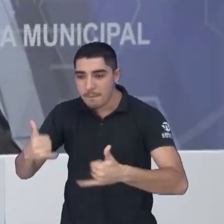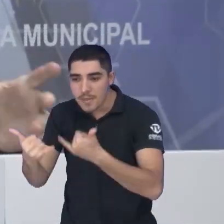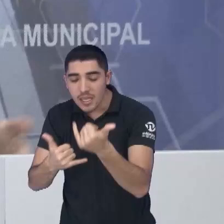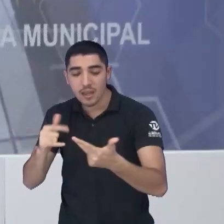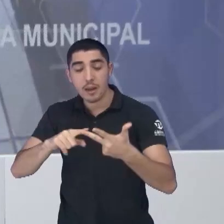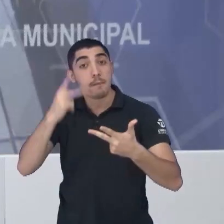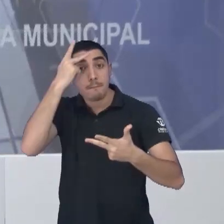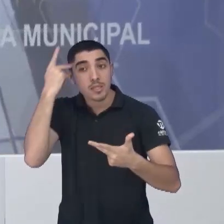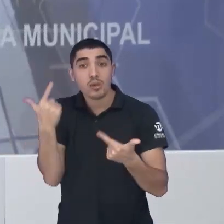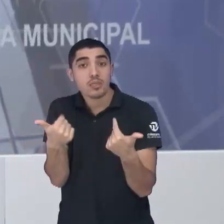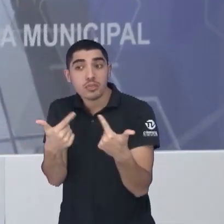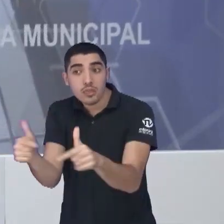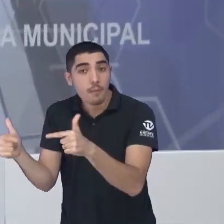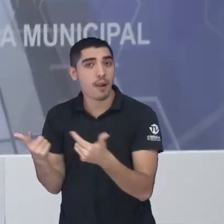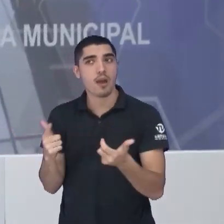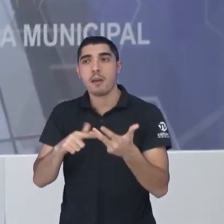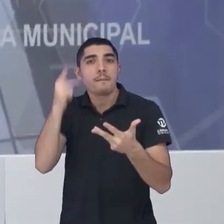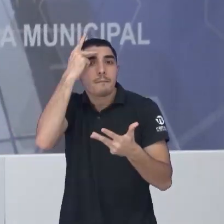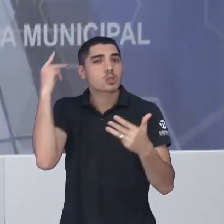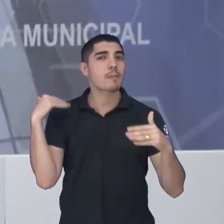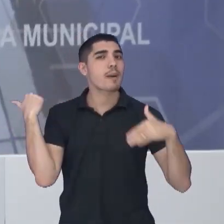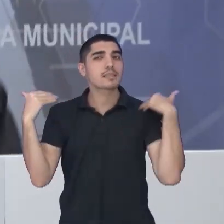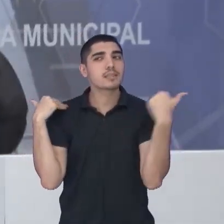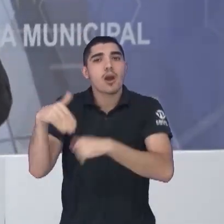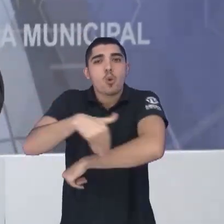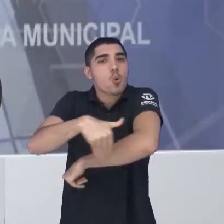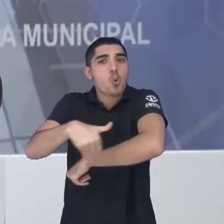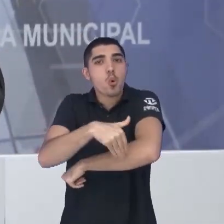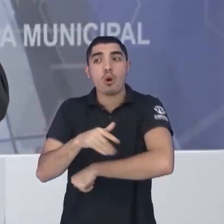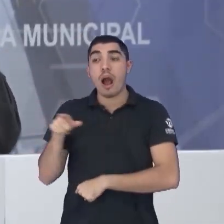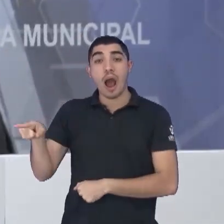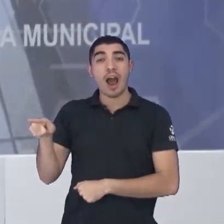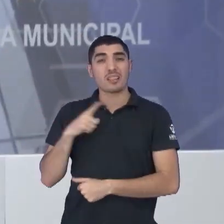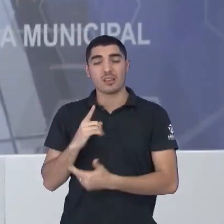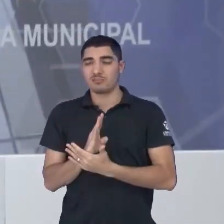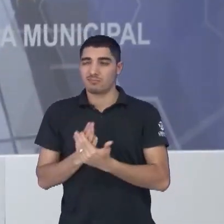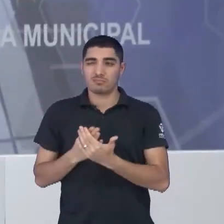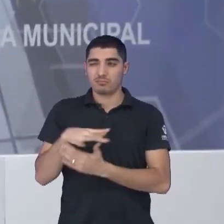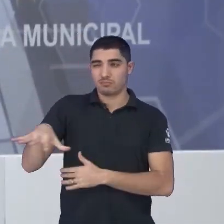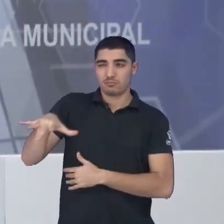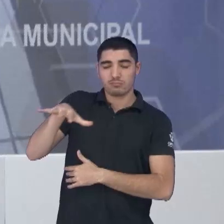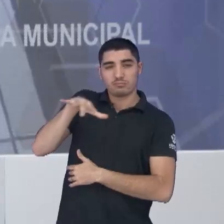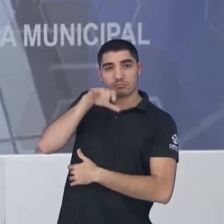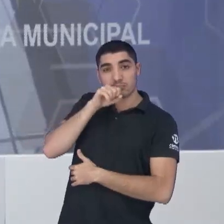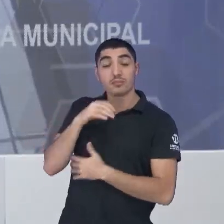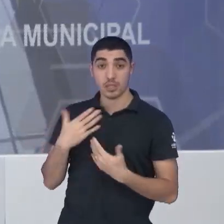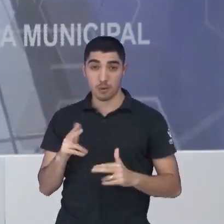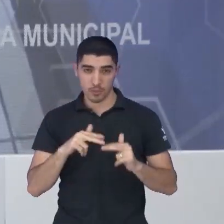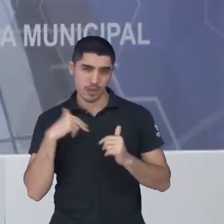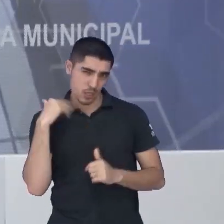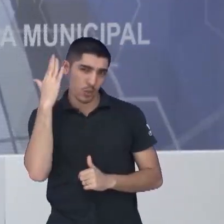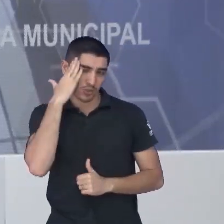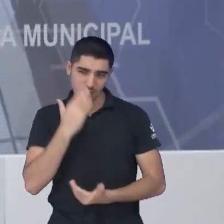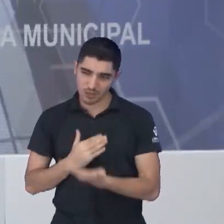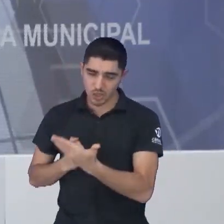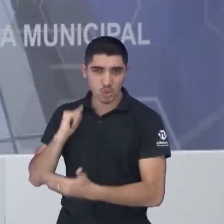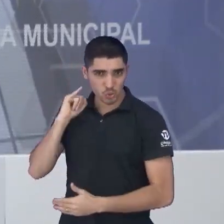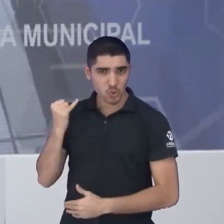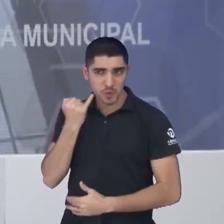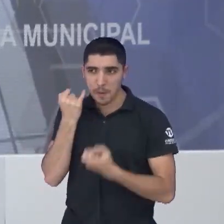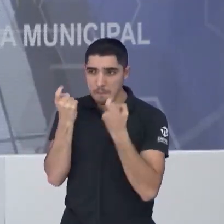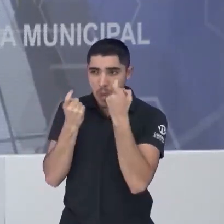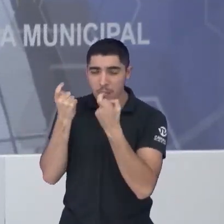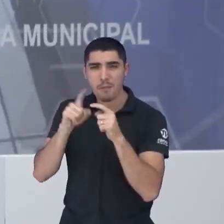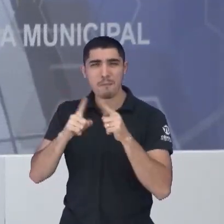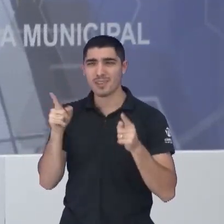né, pessoas passeando e vivendo, se divertindo. Então, vereadores, todo respeito à preocupação do meu colega vereador, mas a emenda